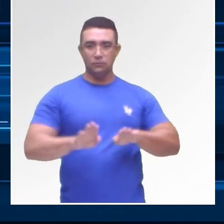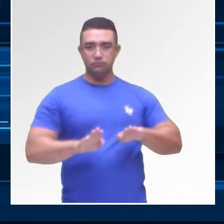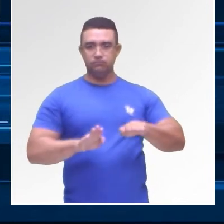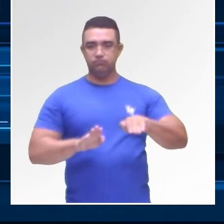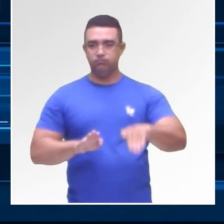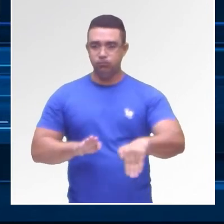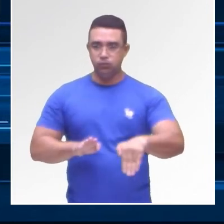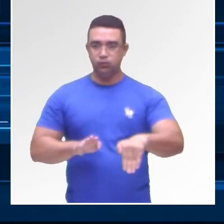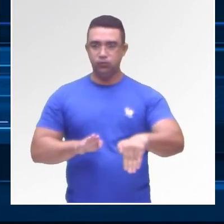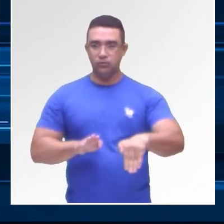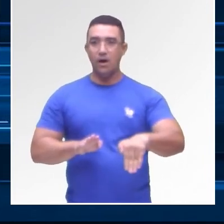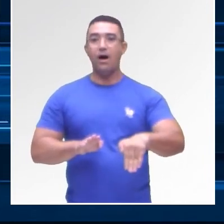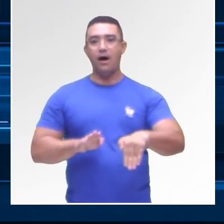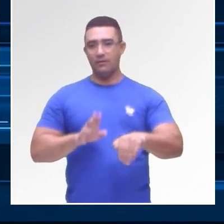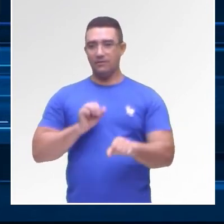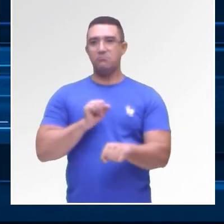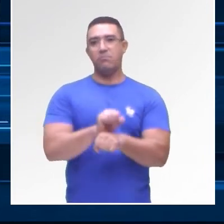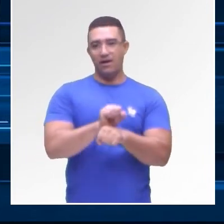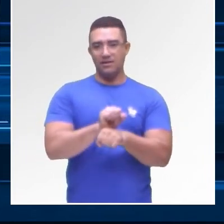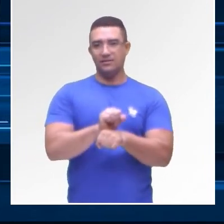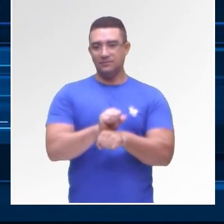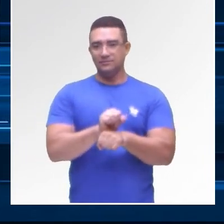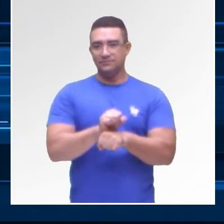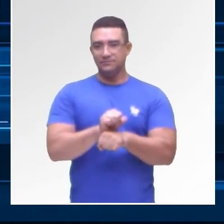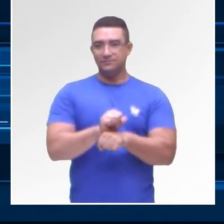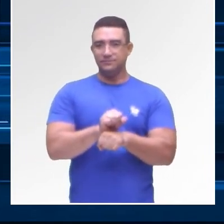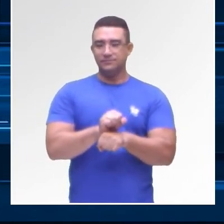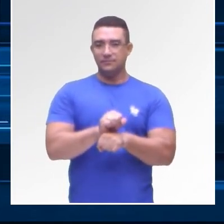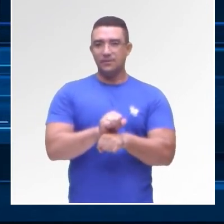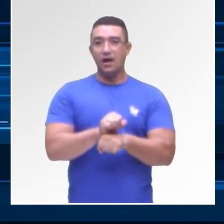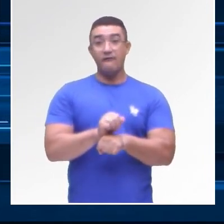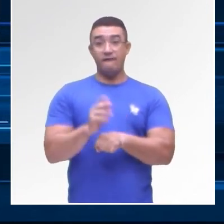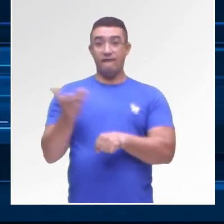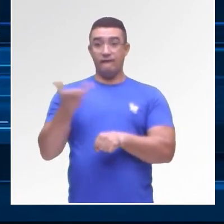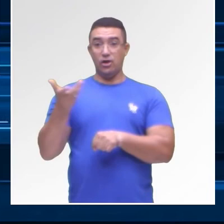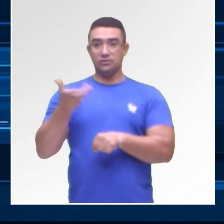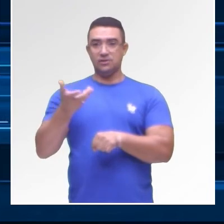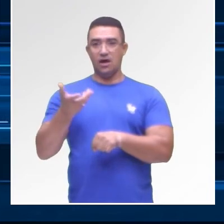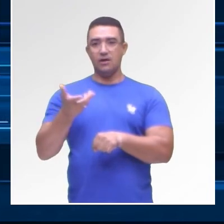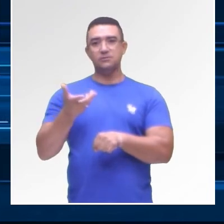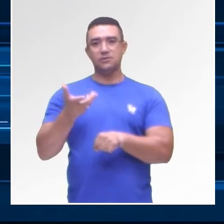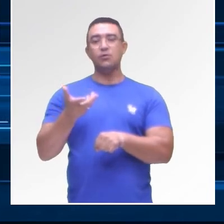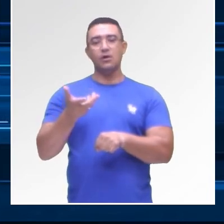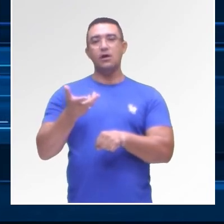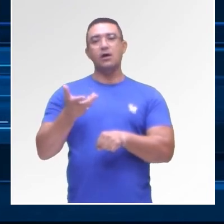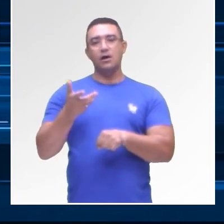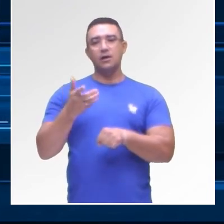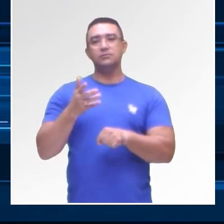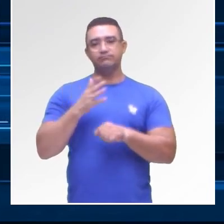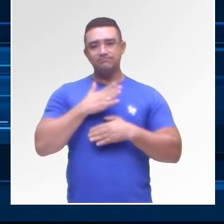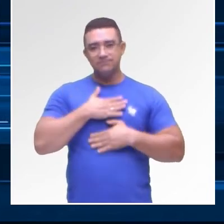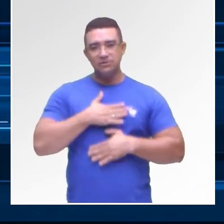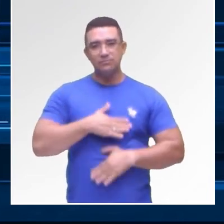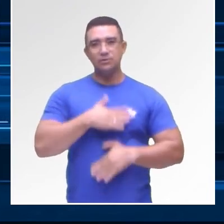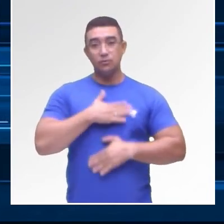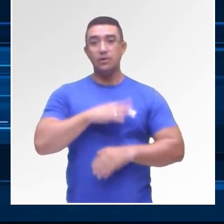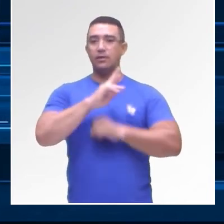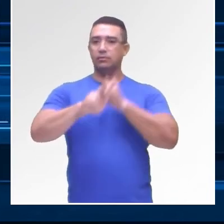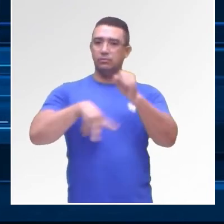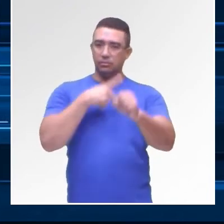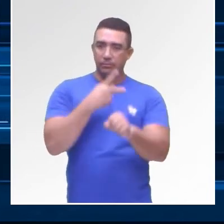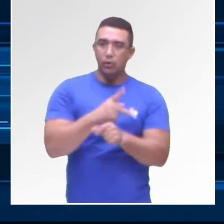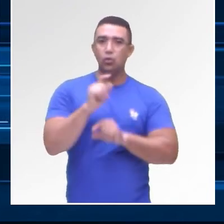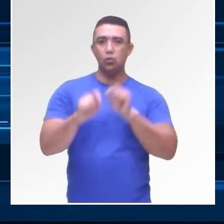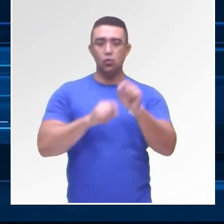na ponta do pé, que aí ele conseguiria diminuir a velocidade. Mais tarde foi feito um novo modelo, que